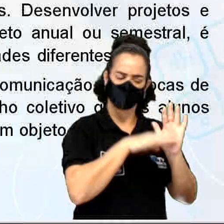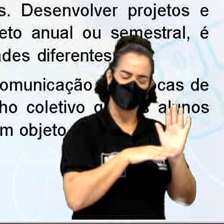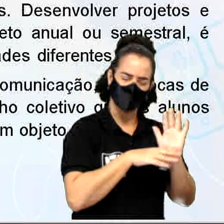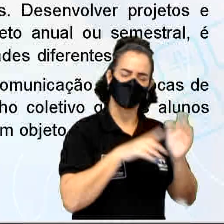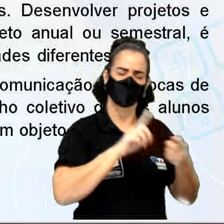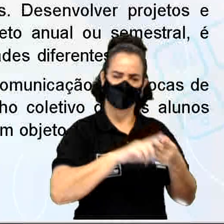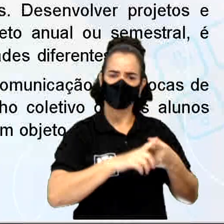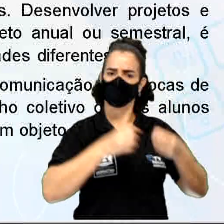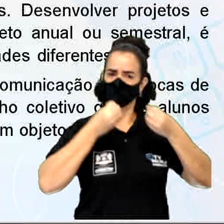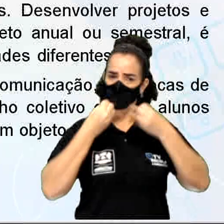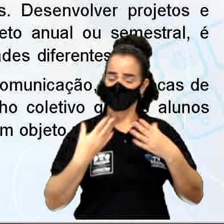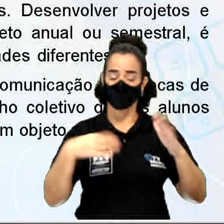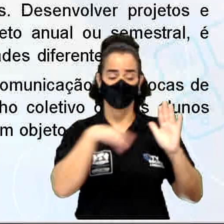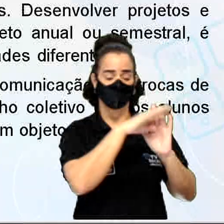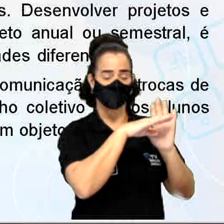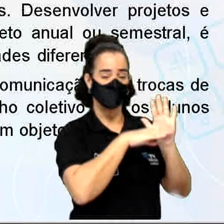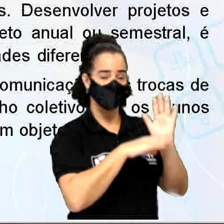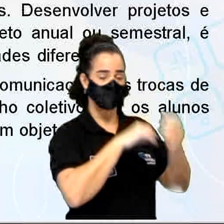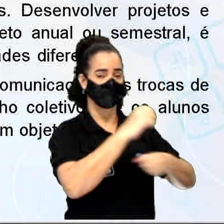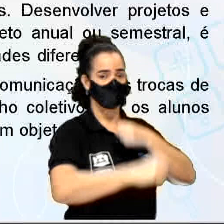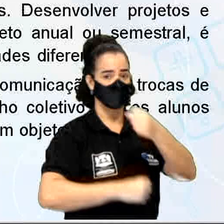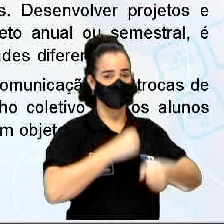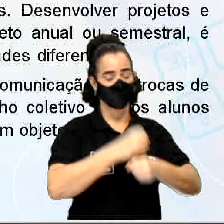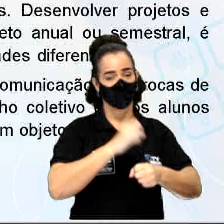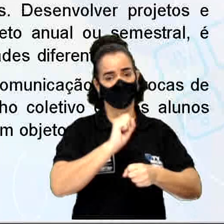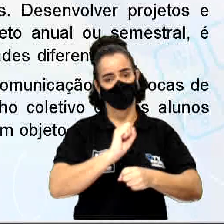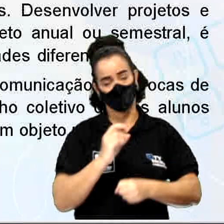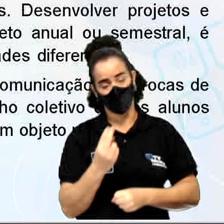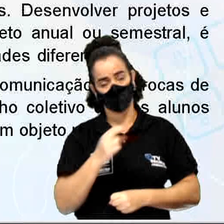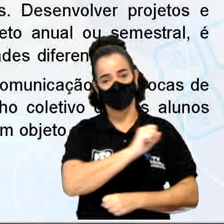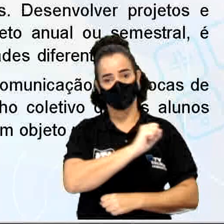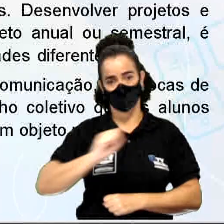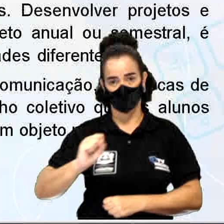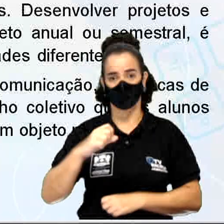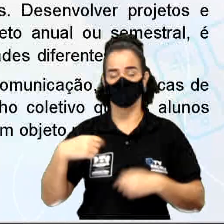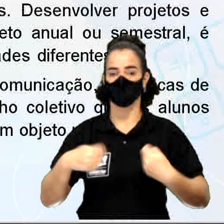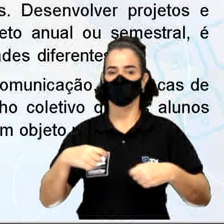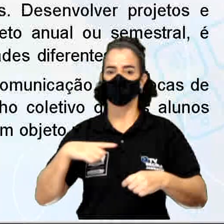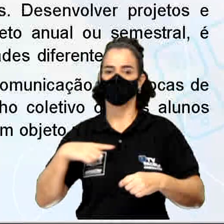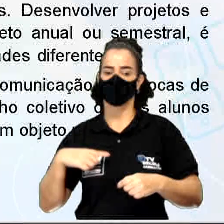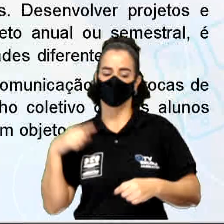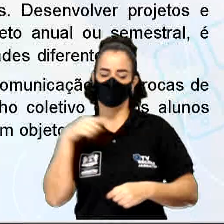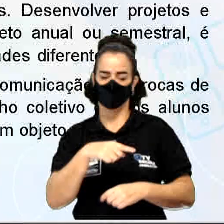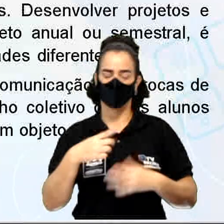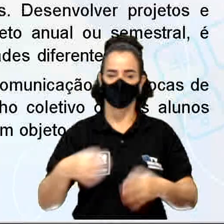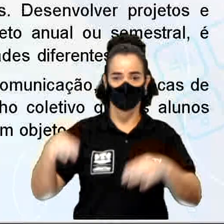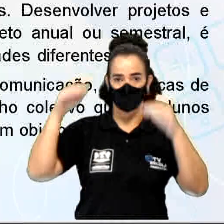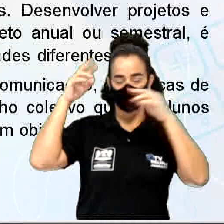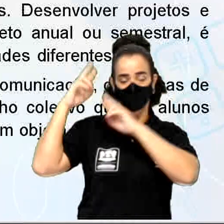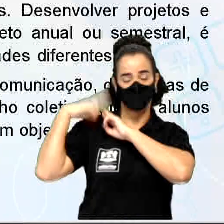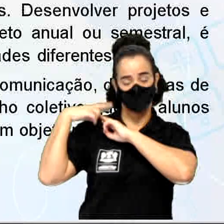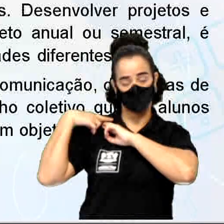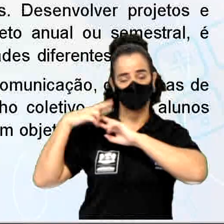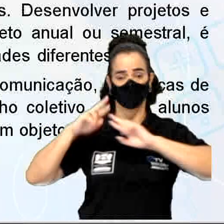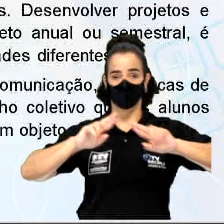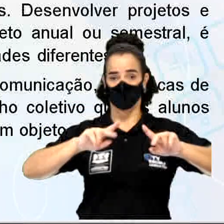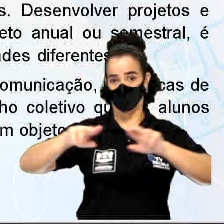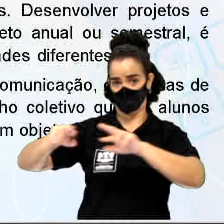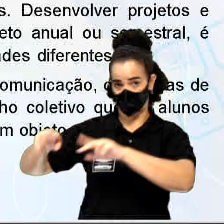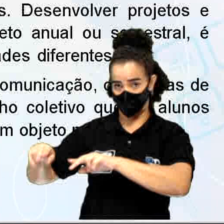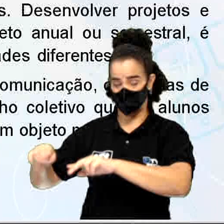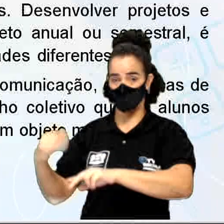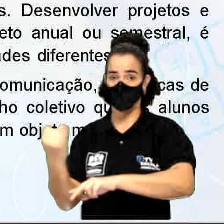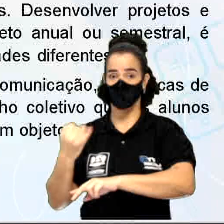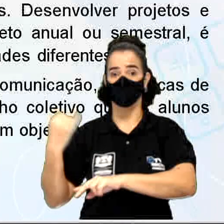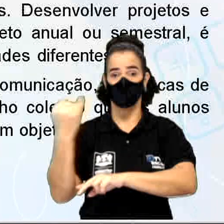Em um projeto anual ou semestral, é possível delegar funções e permitir que os alunos tomem responsabilidades diferentes. O mais